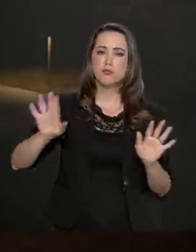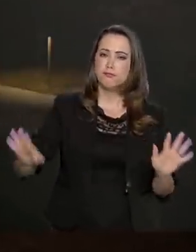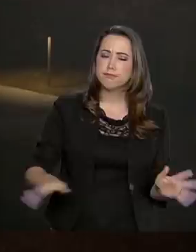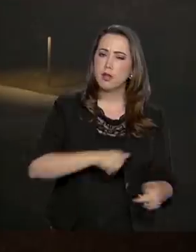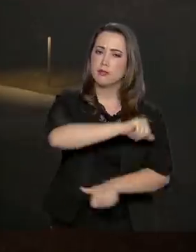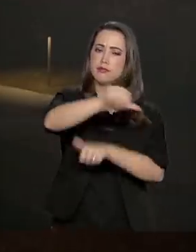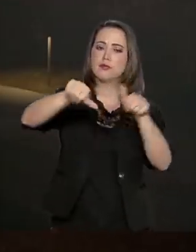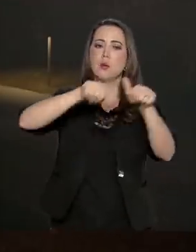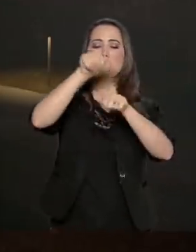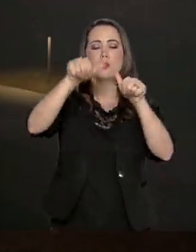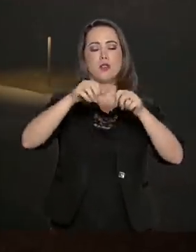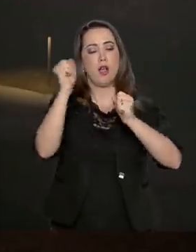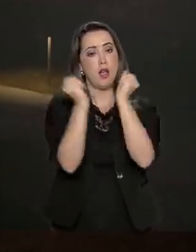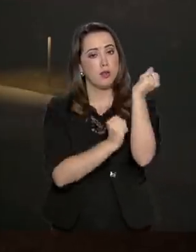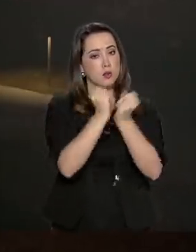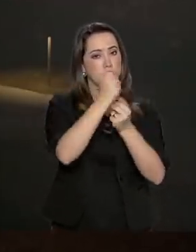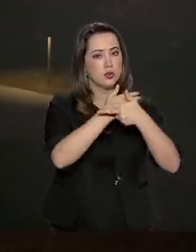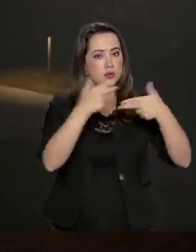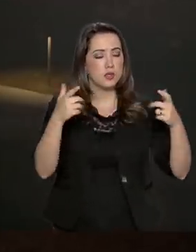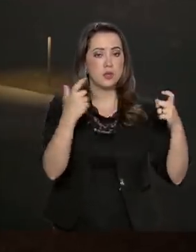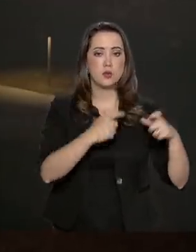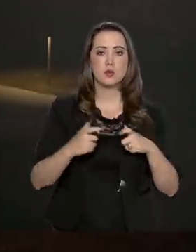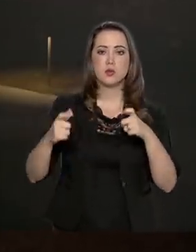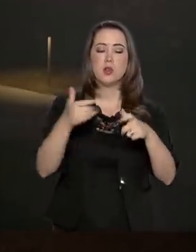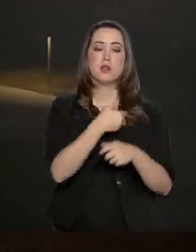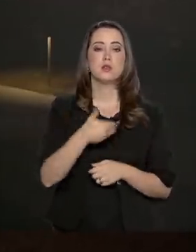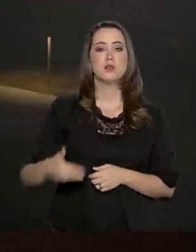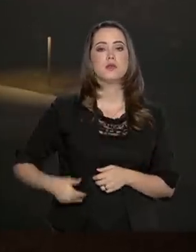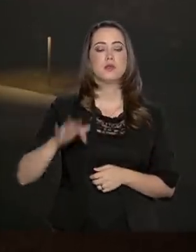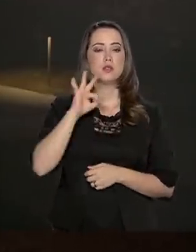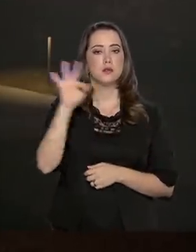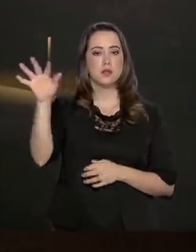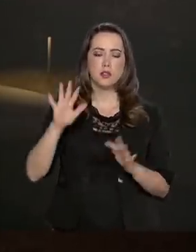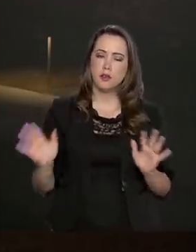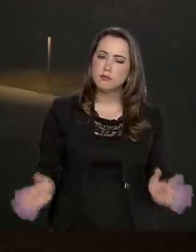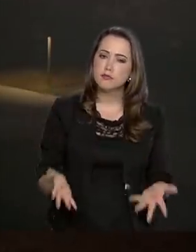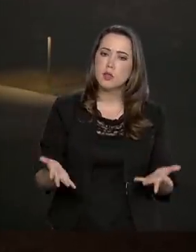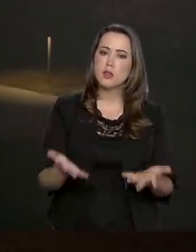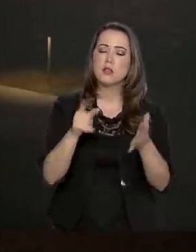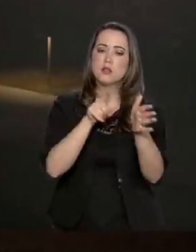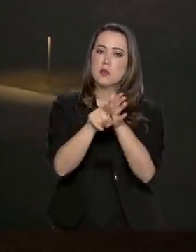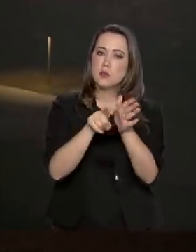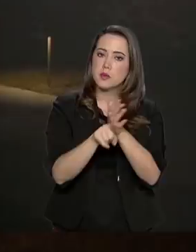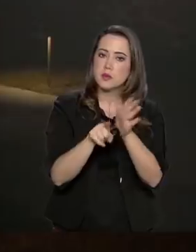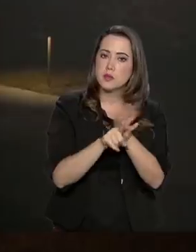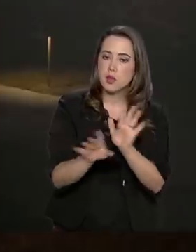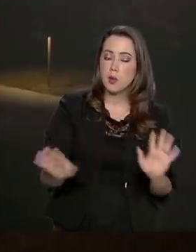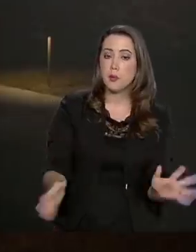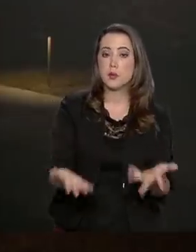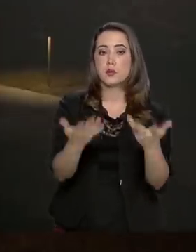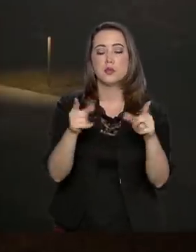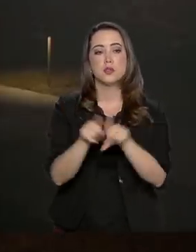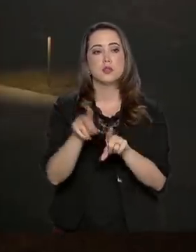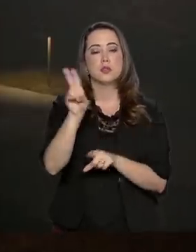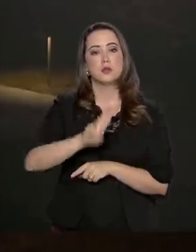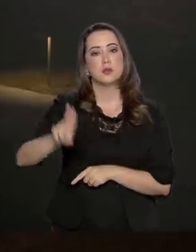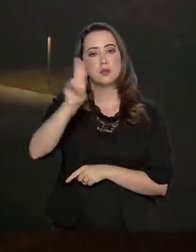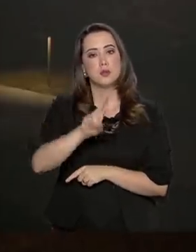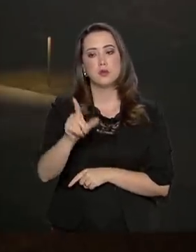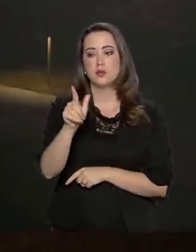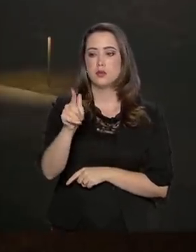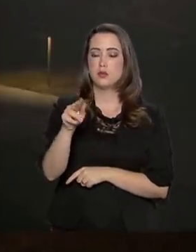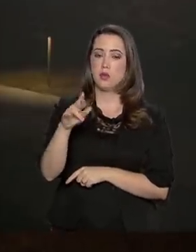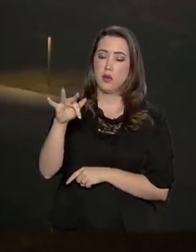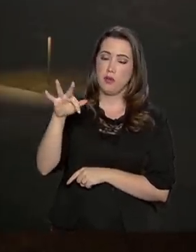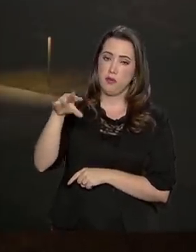a indústria de diversos segmentos. E o governo federal quer incentivar a pesquisa, a produção e o uso do grafeno